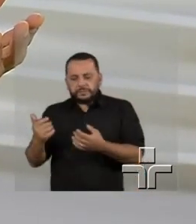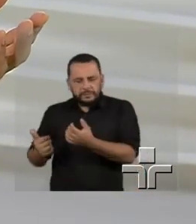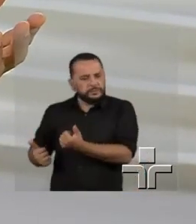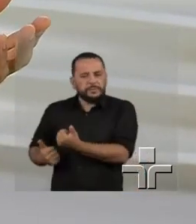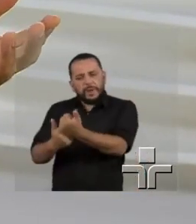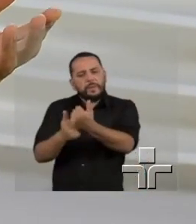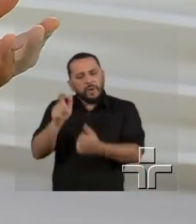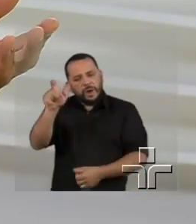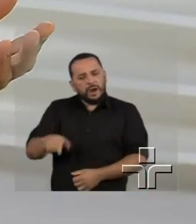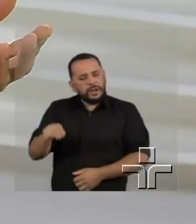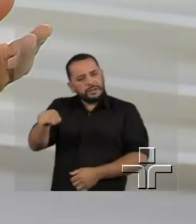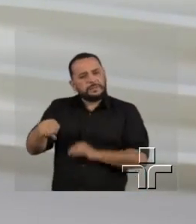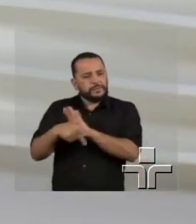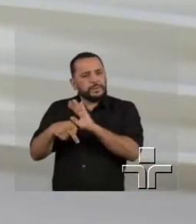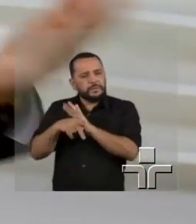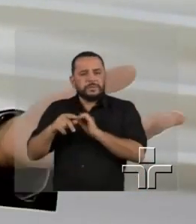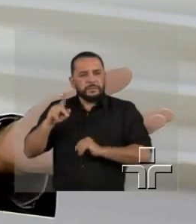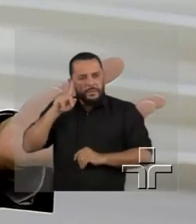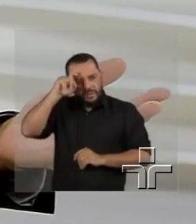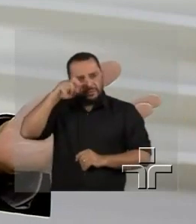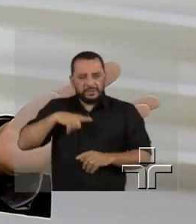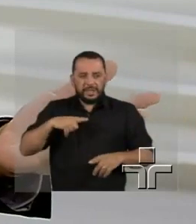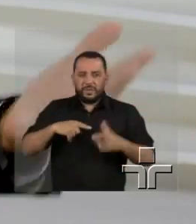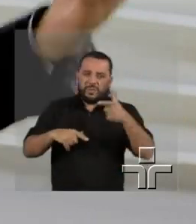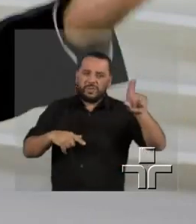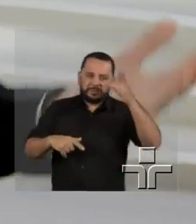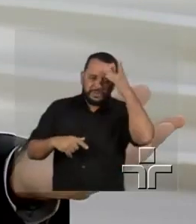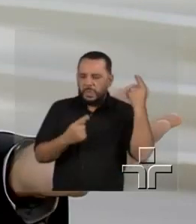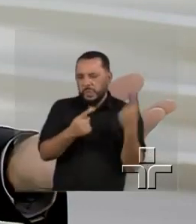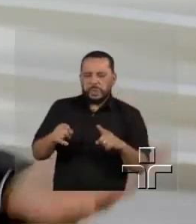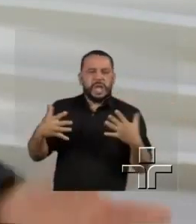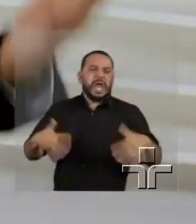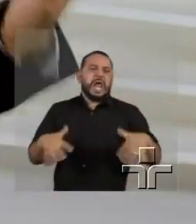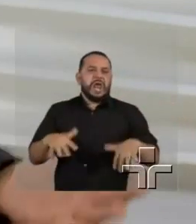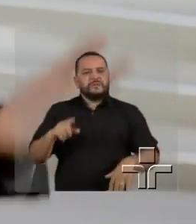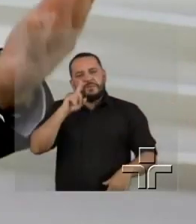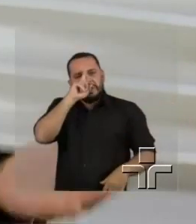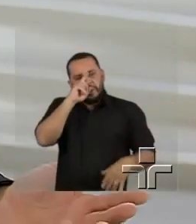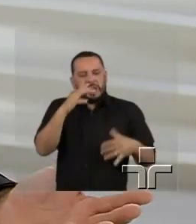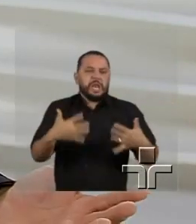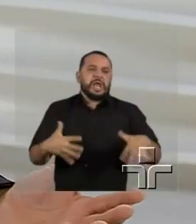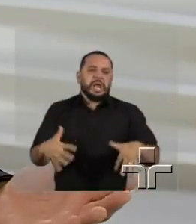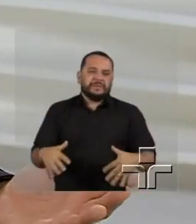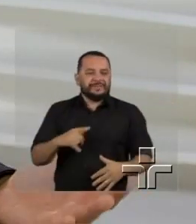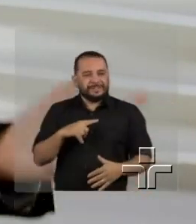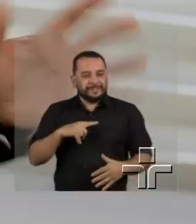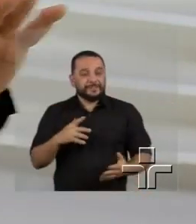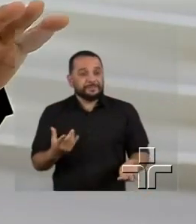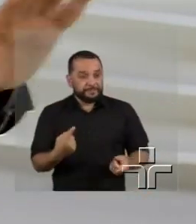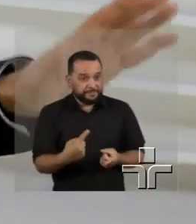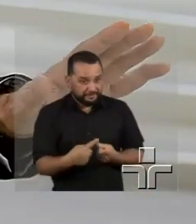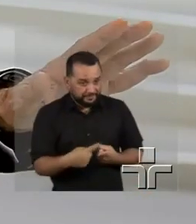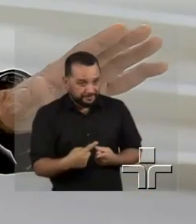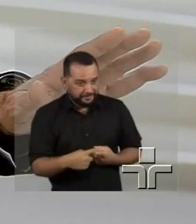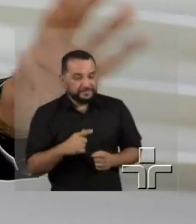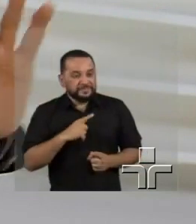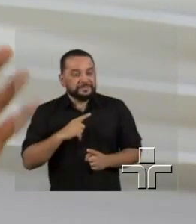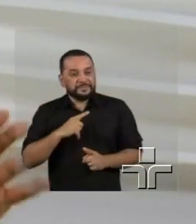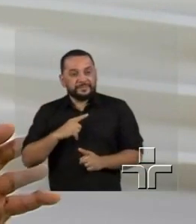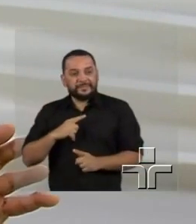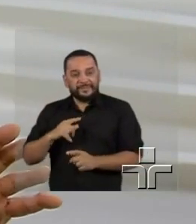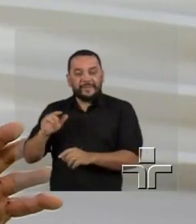próprios. O senhor ficou decepcionado com o que o senhor ouviu e leu sobre o